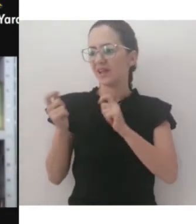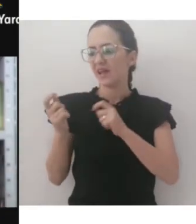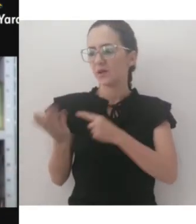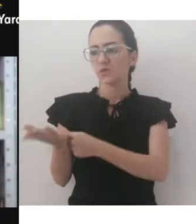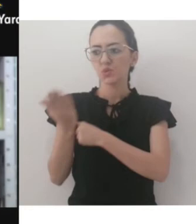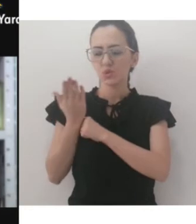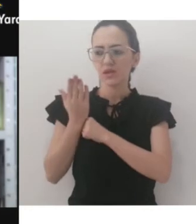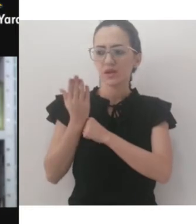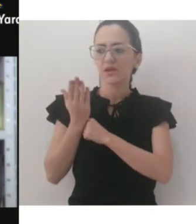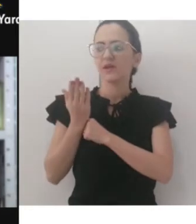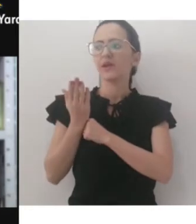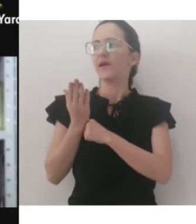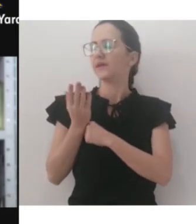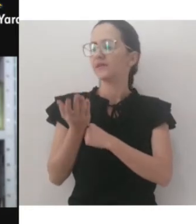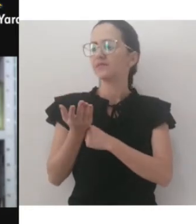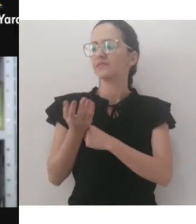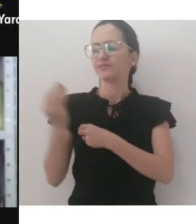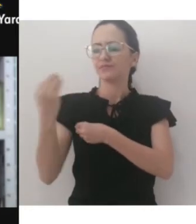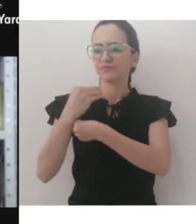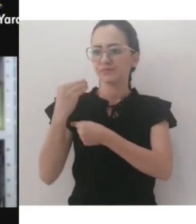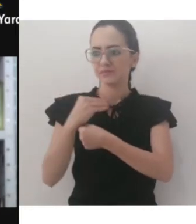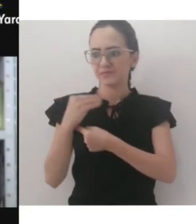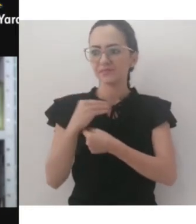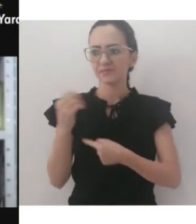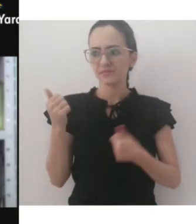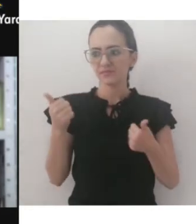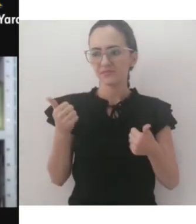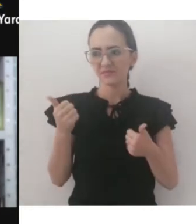né, eu estou nesse processo, aí meus pais,